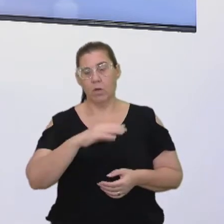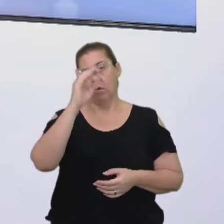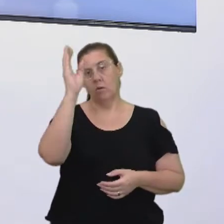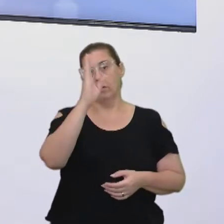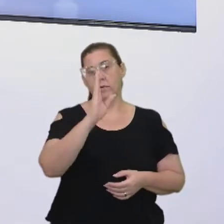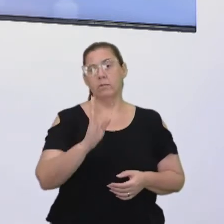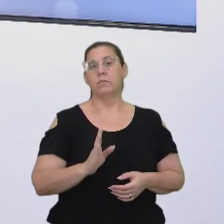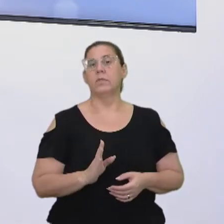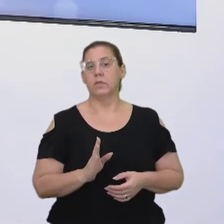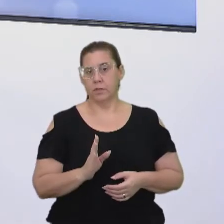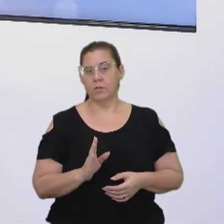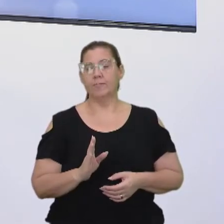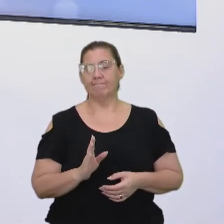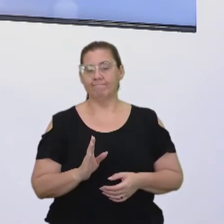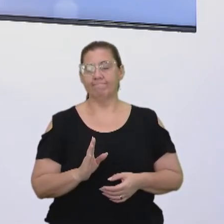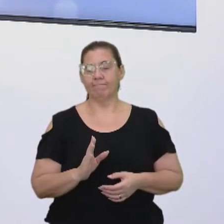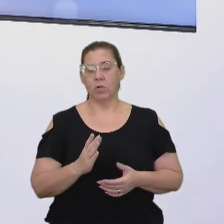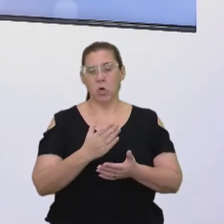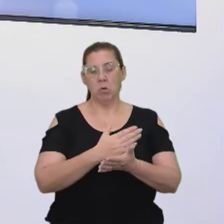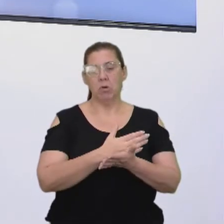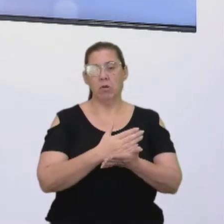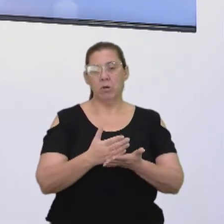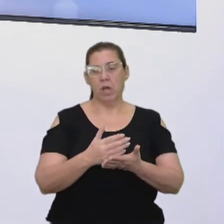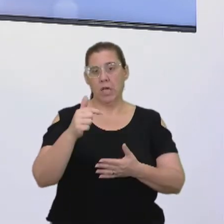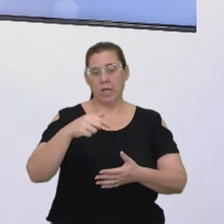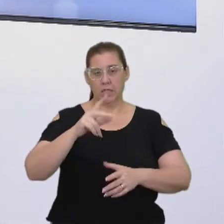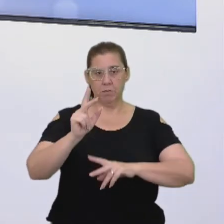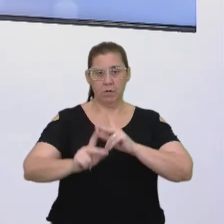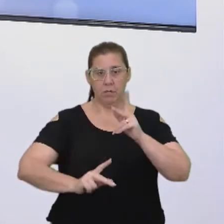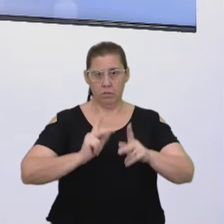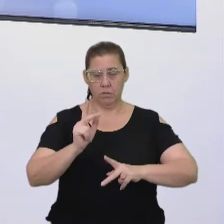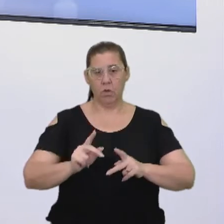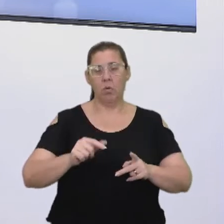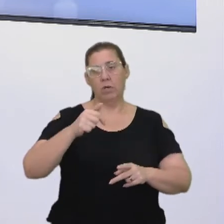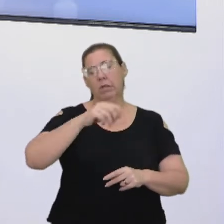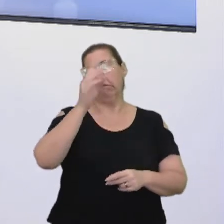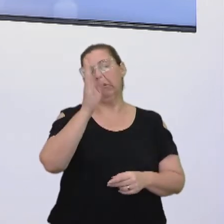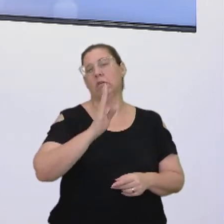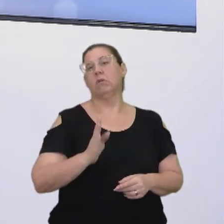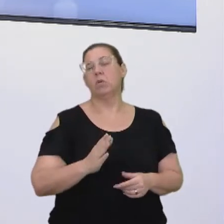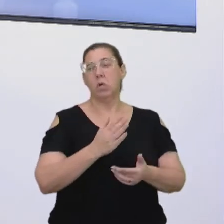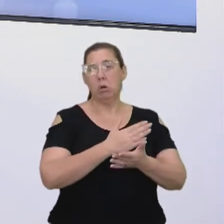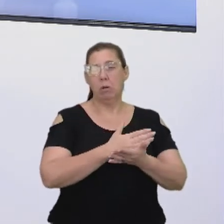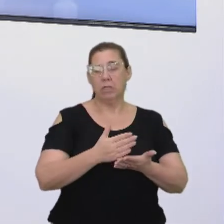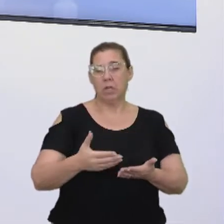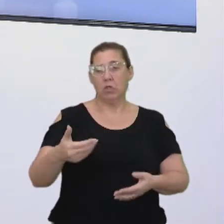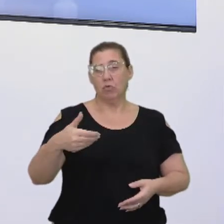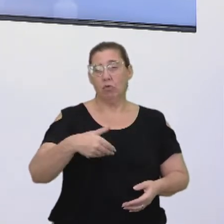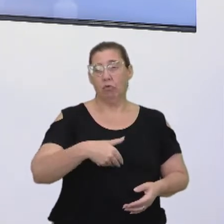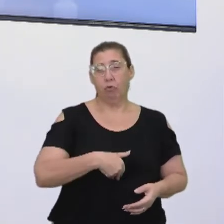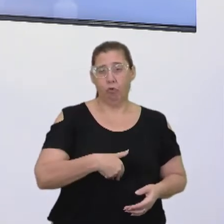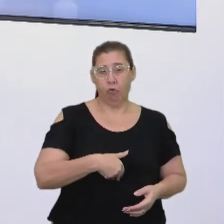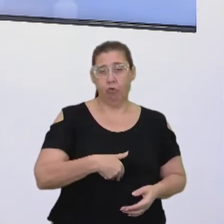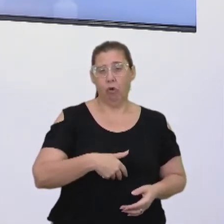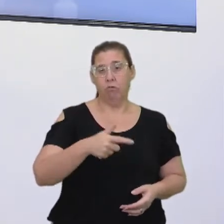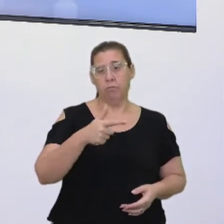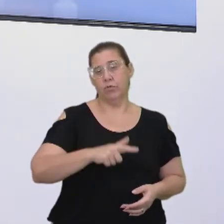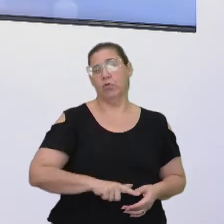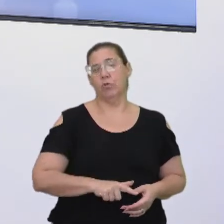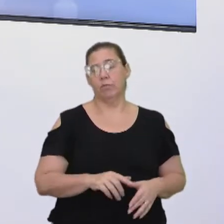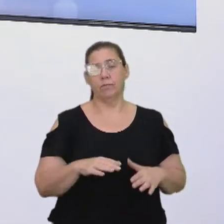voltou ao mapa da fome, né? A gente tinha saído do mapa da fome em 2014, né? Então, pensa, essa lei